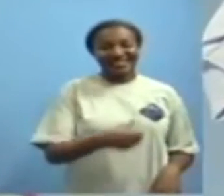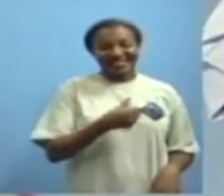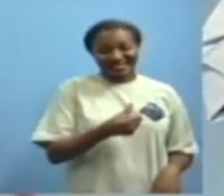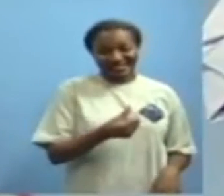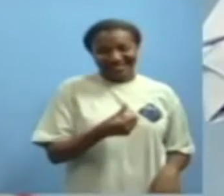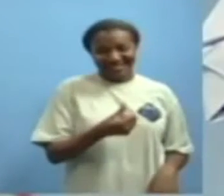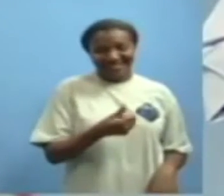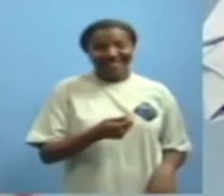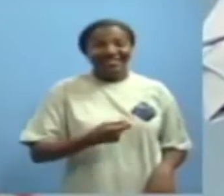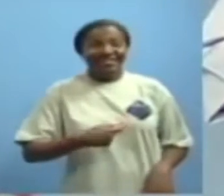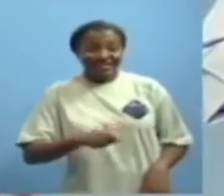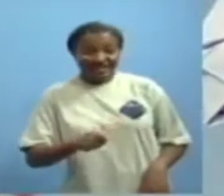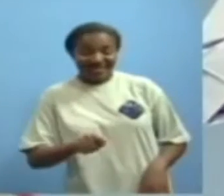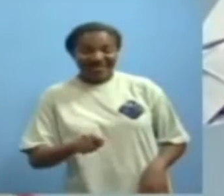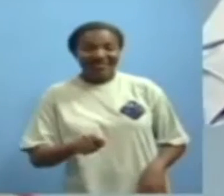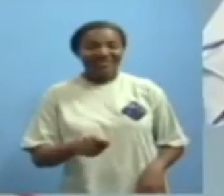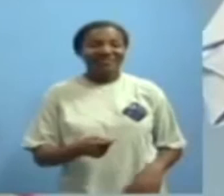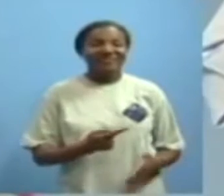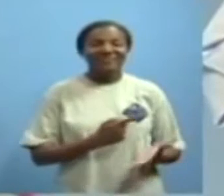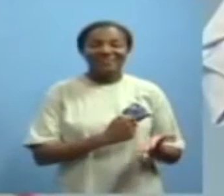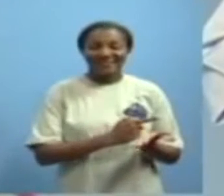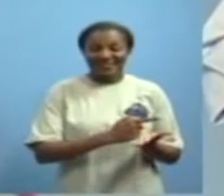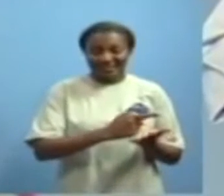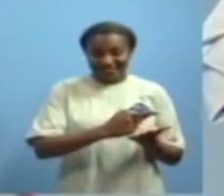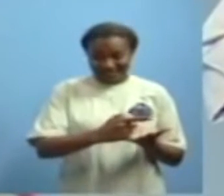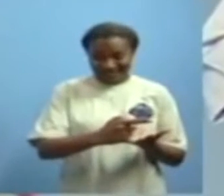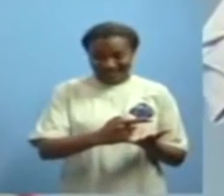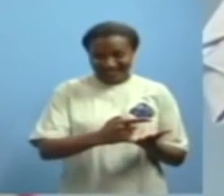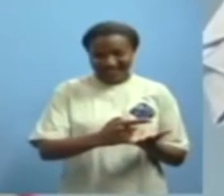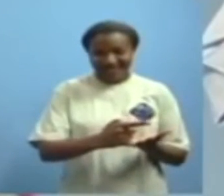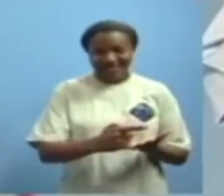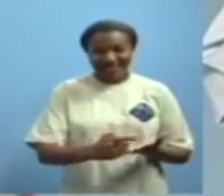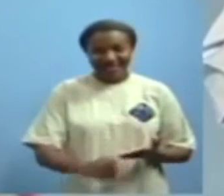6 e 7.